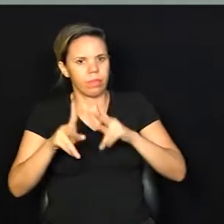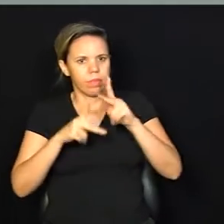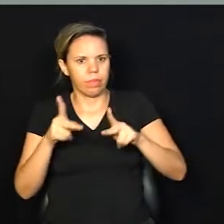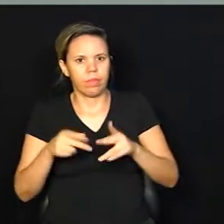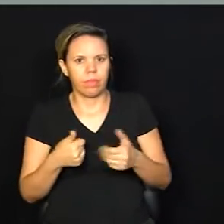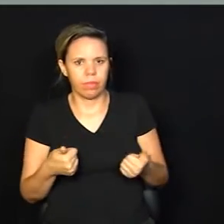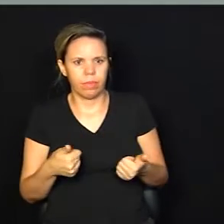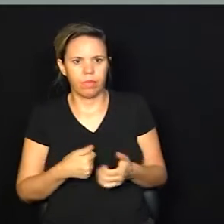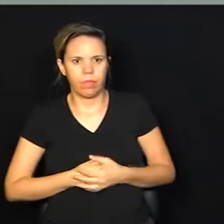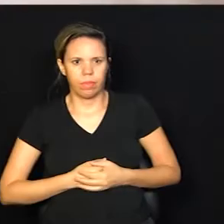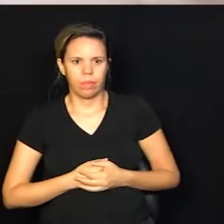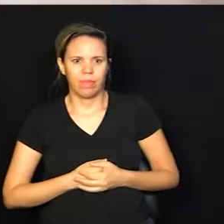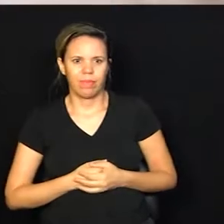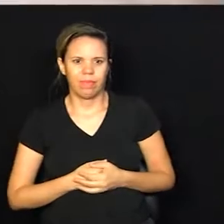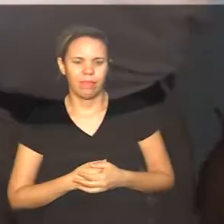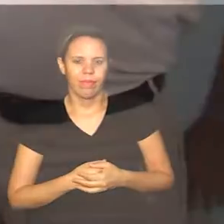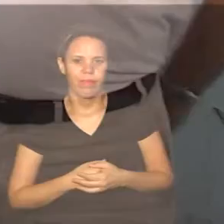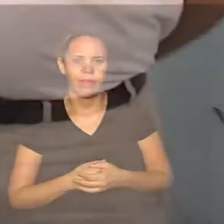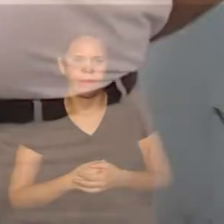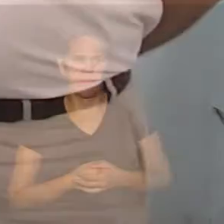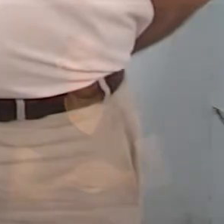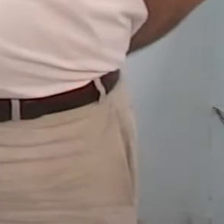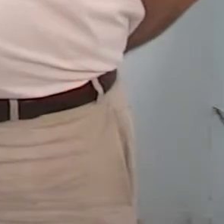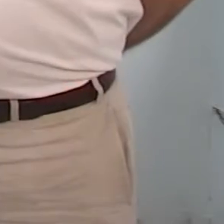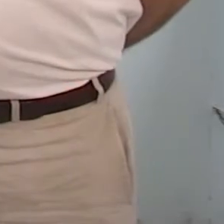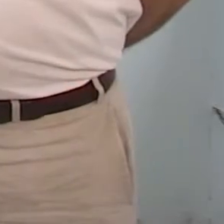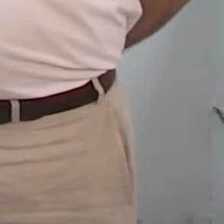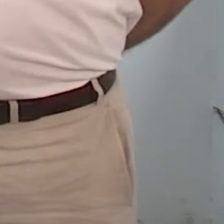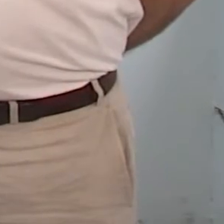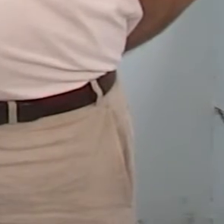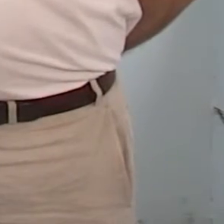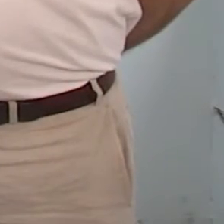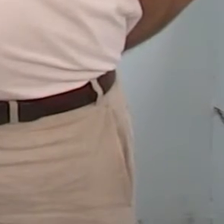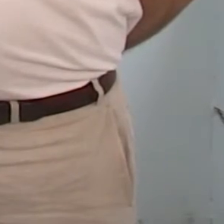esteja disponível para toda a população, né?